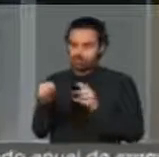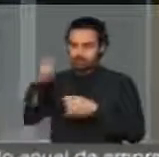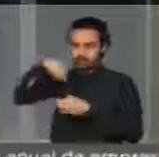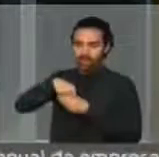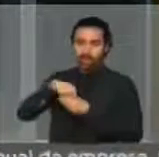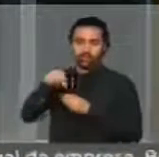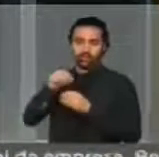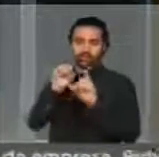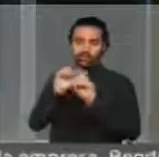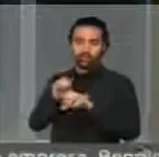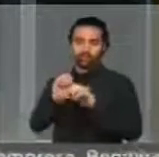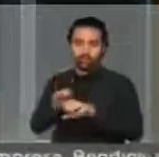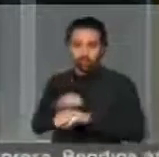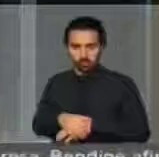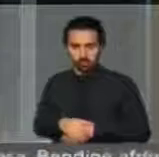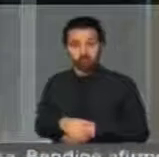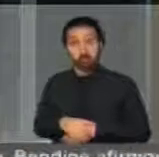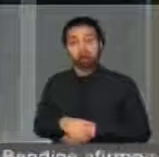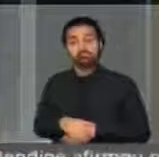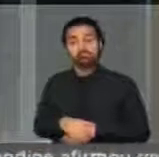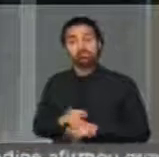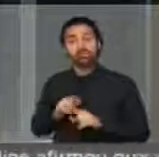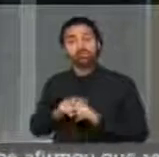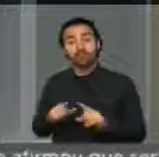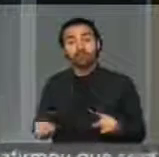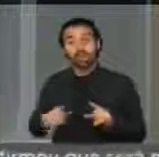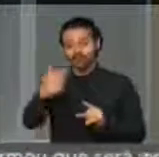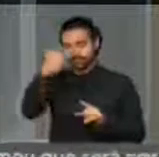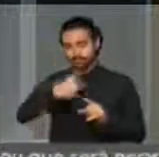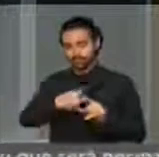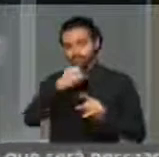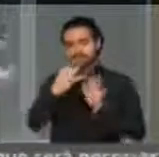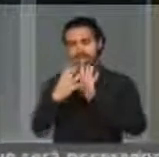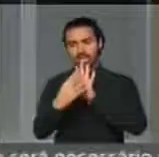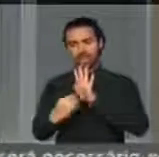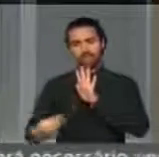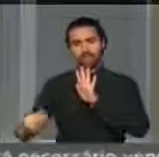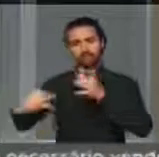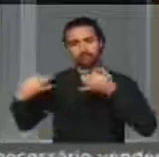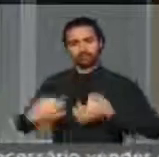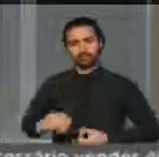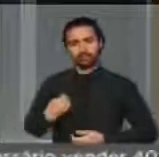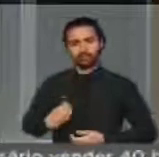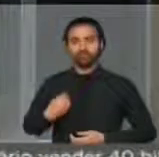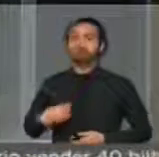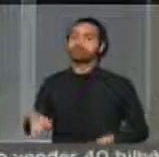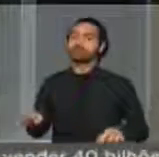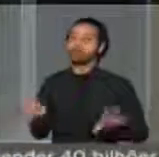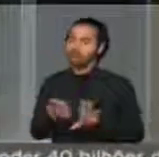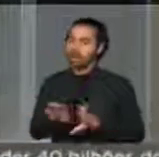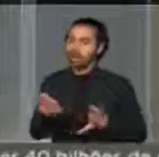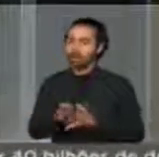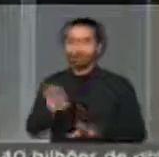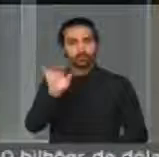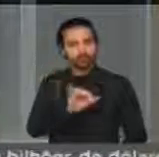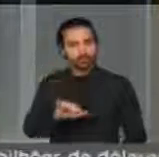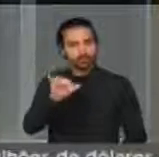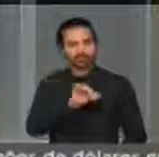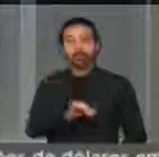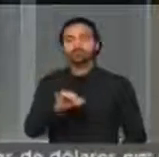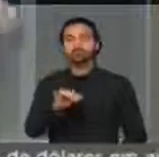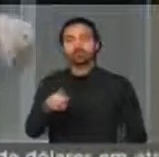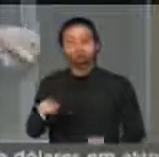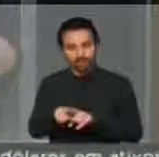educação. Mas o exemplo, a coerência de vida também são decisivos e são altamente educativos.